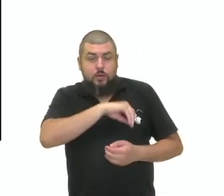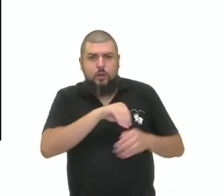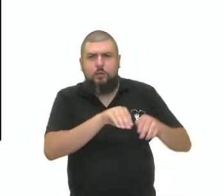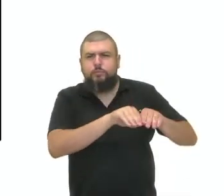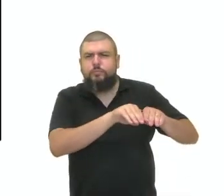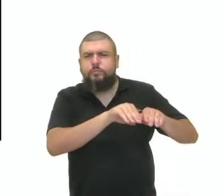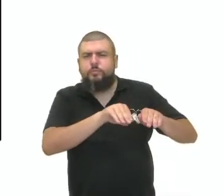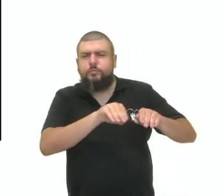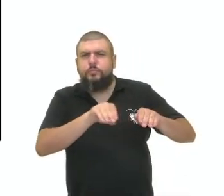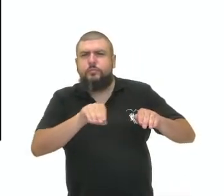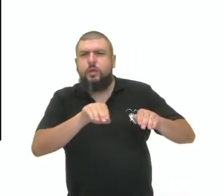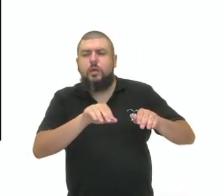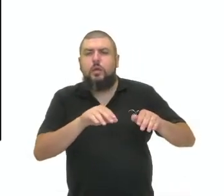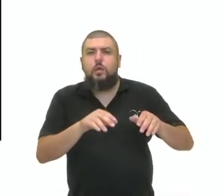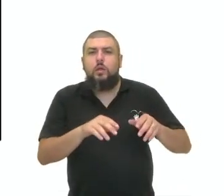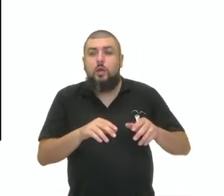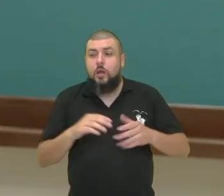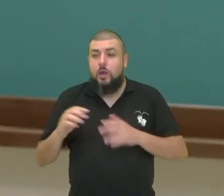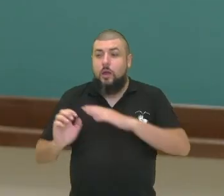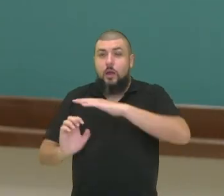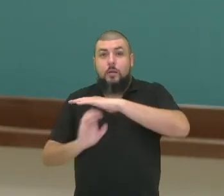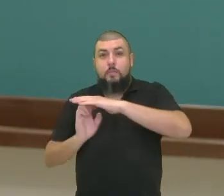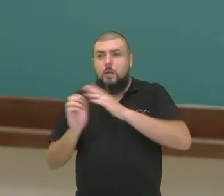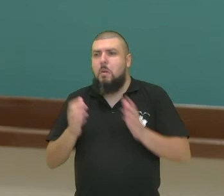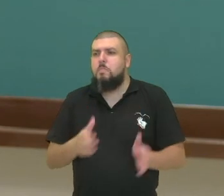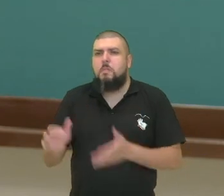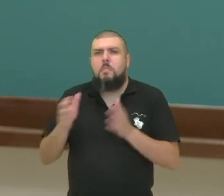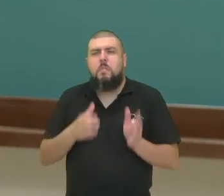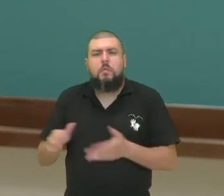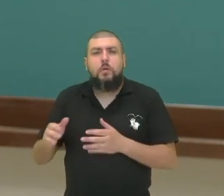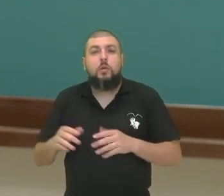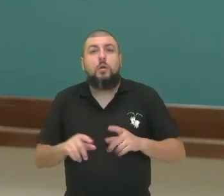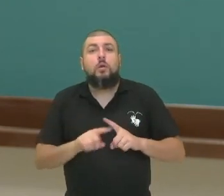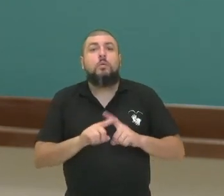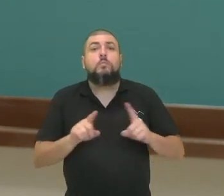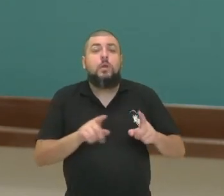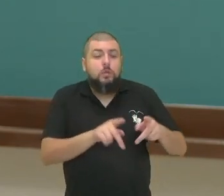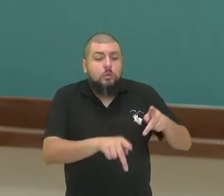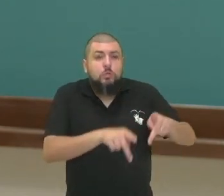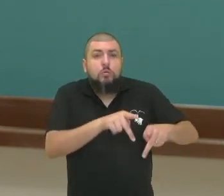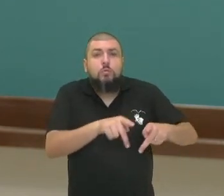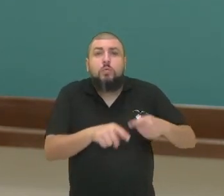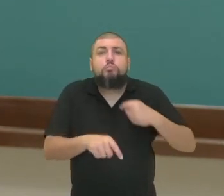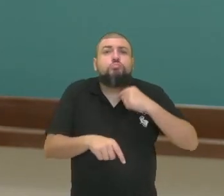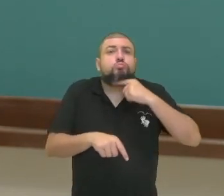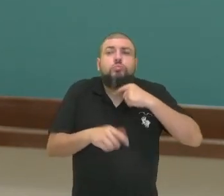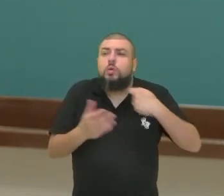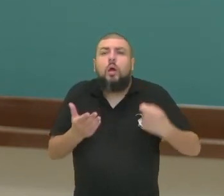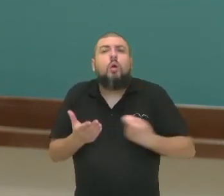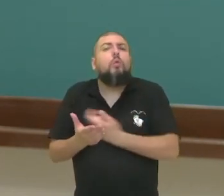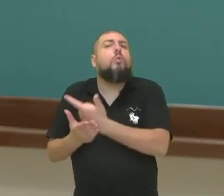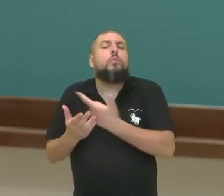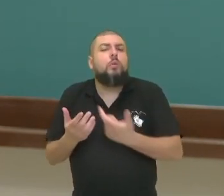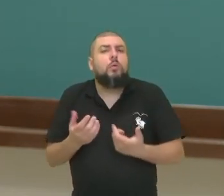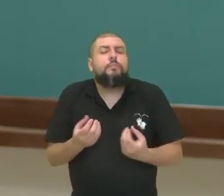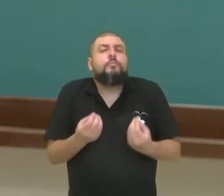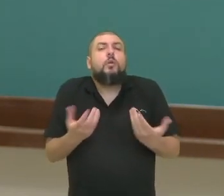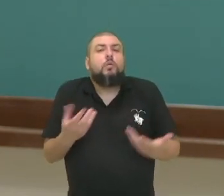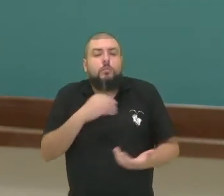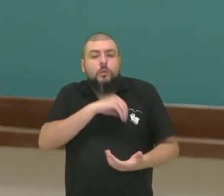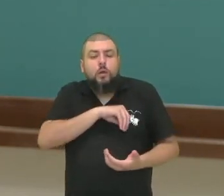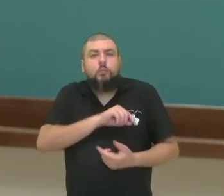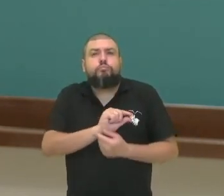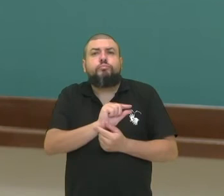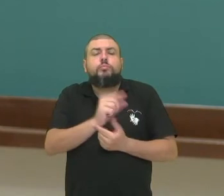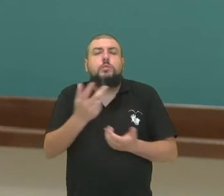conseguia comprar o que as empresas produziam. Então você tinha novas empresas se estabelecendo no país, você tinha um mercado interno que